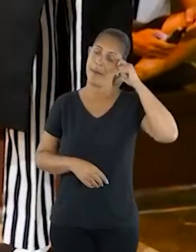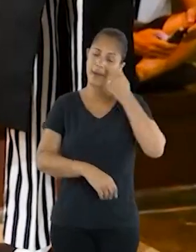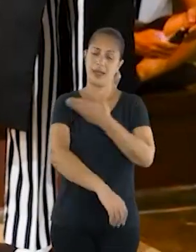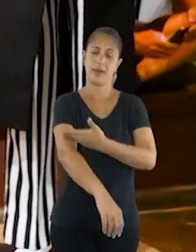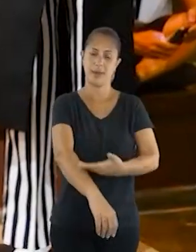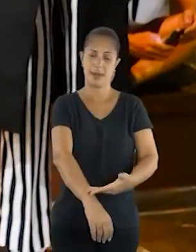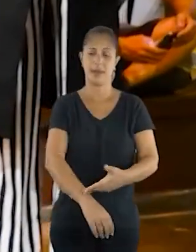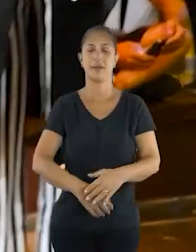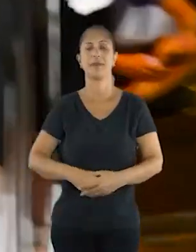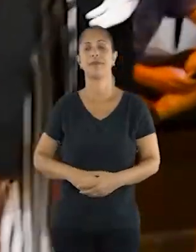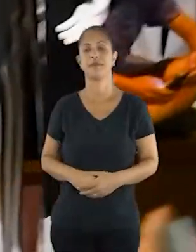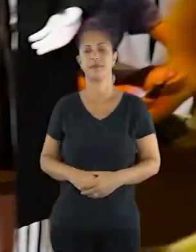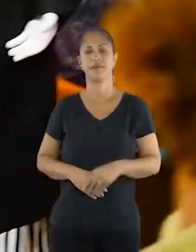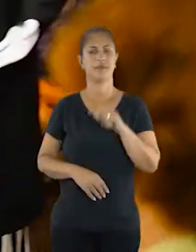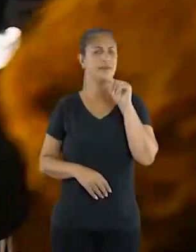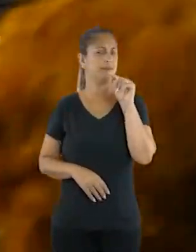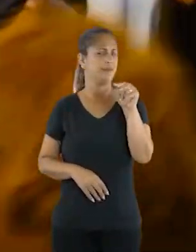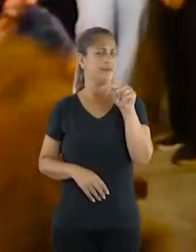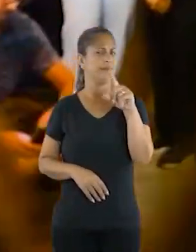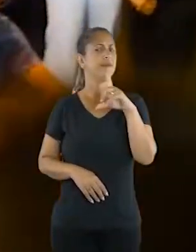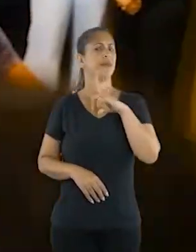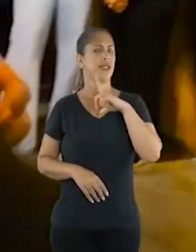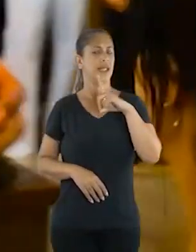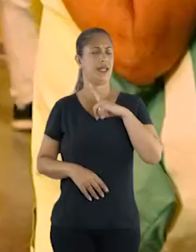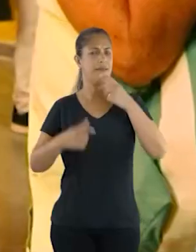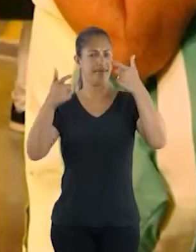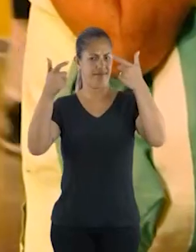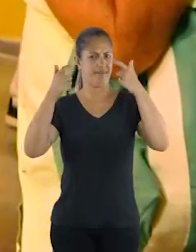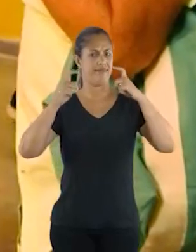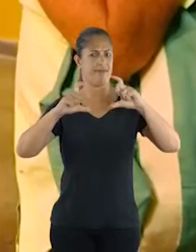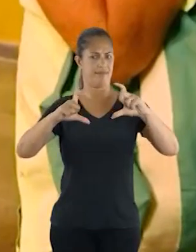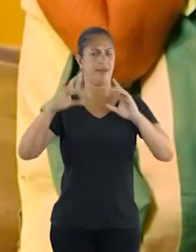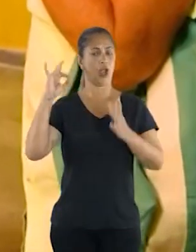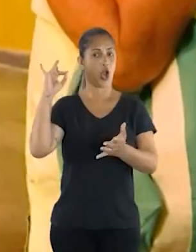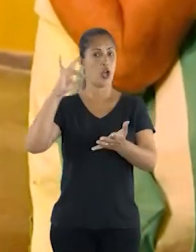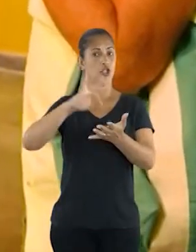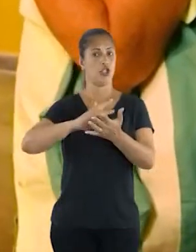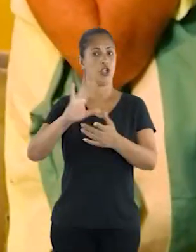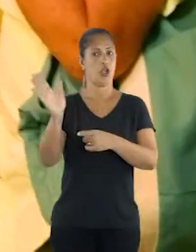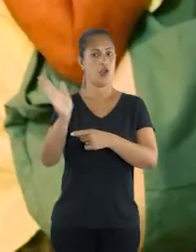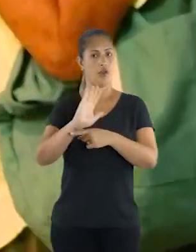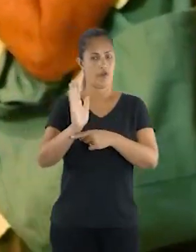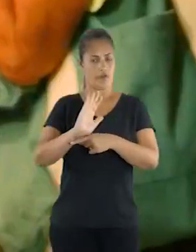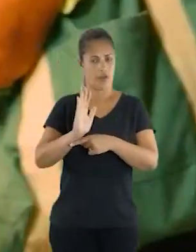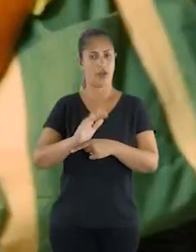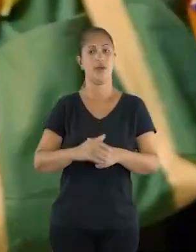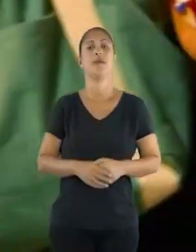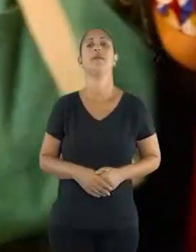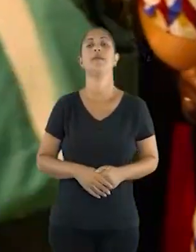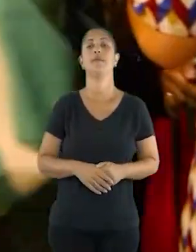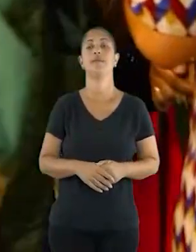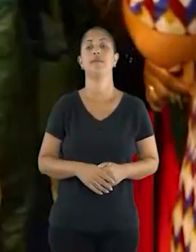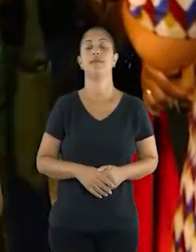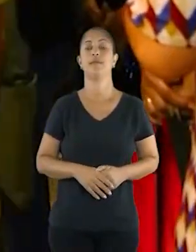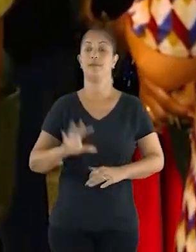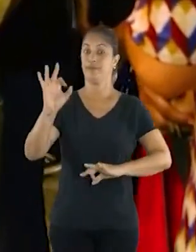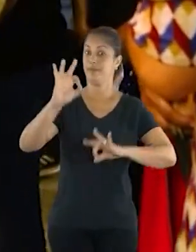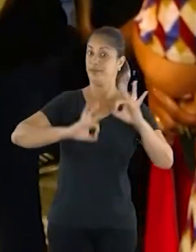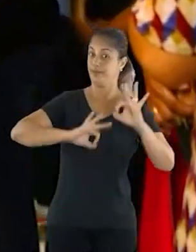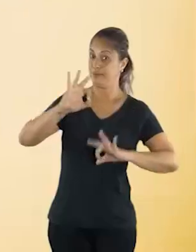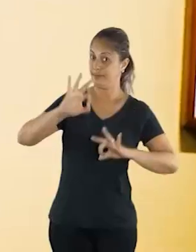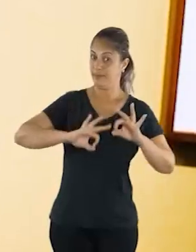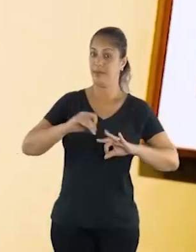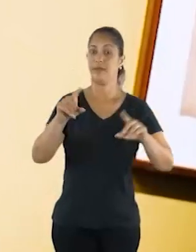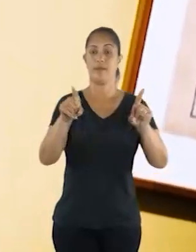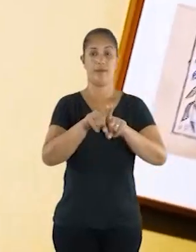branco. Então, aqui a gente tem um trecho original do filme e uma reprodução